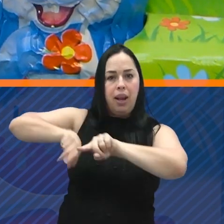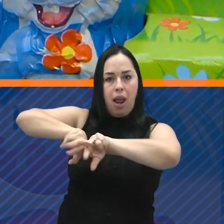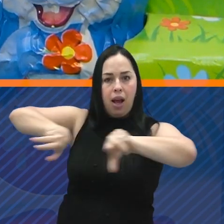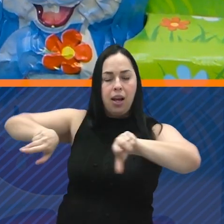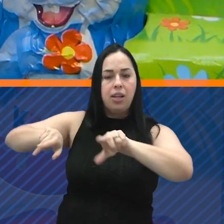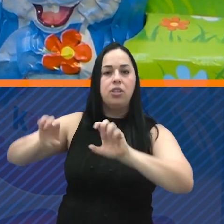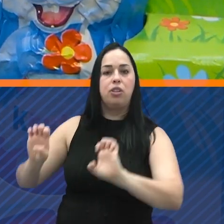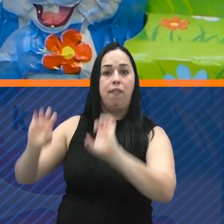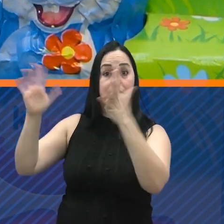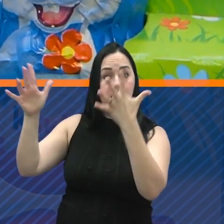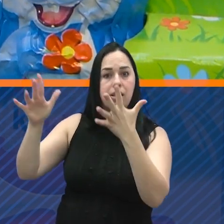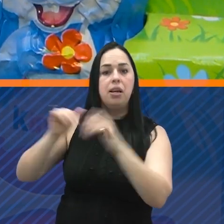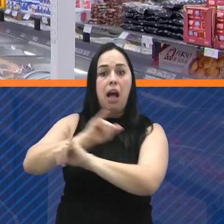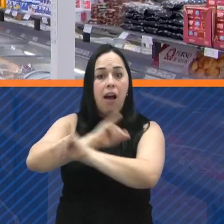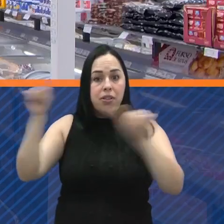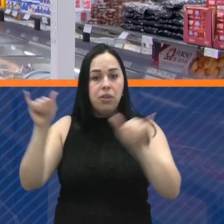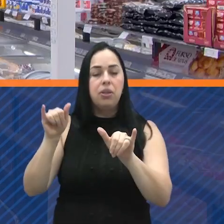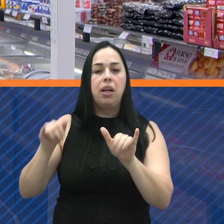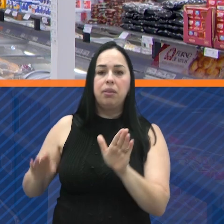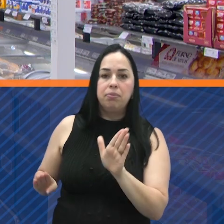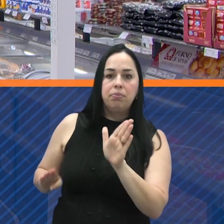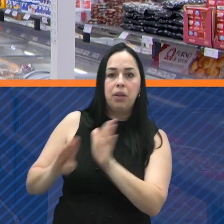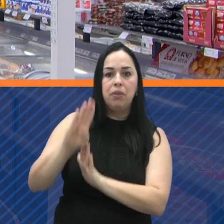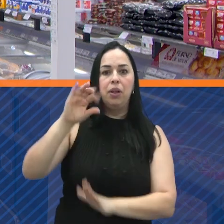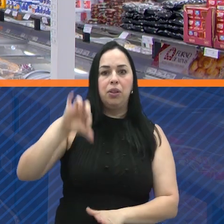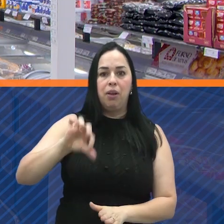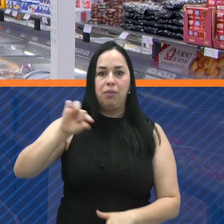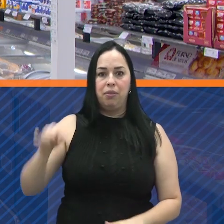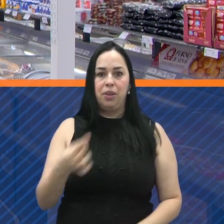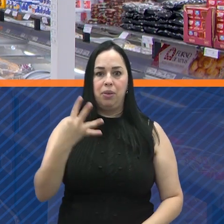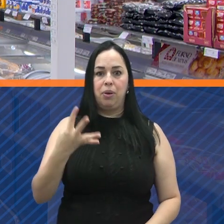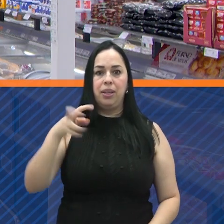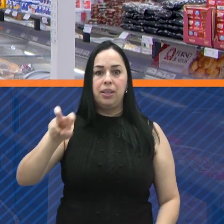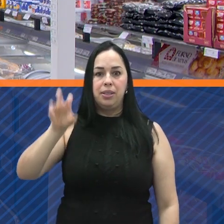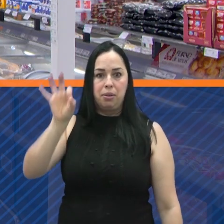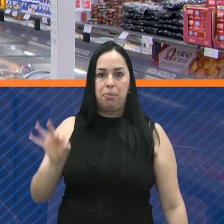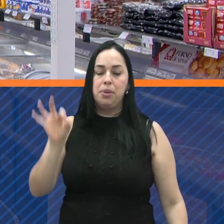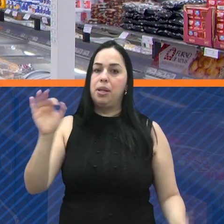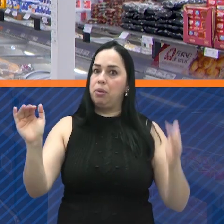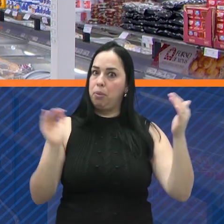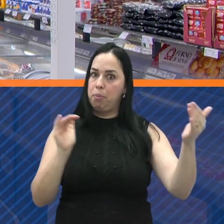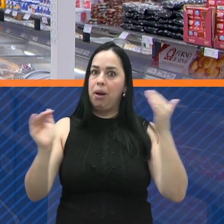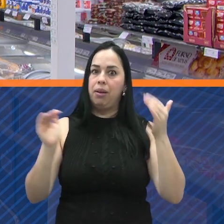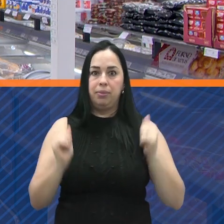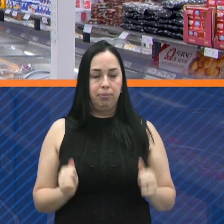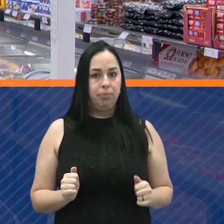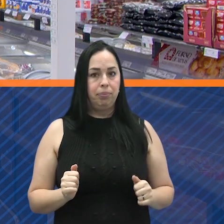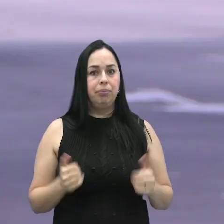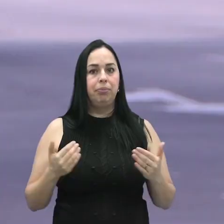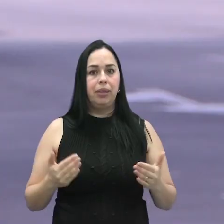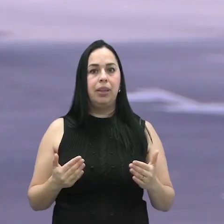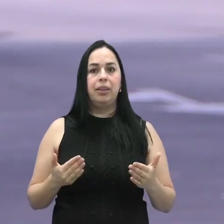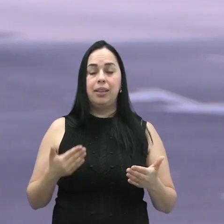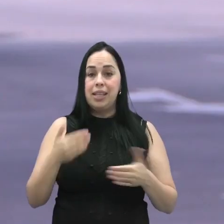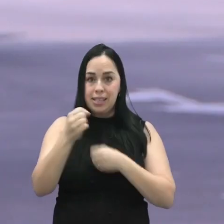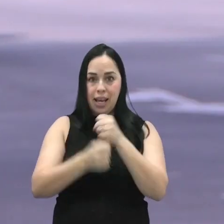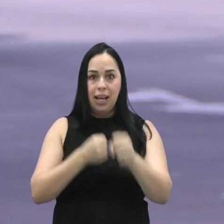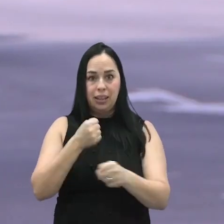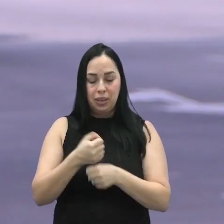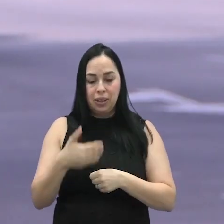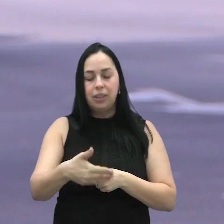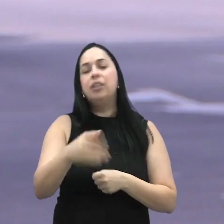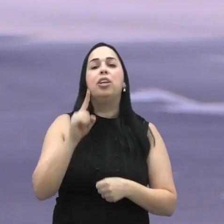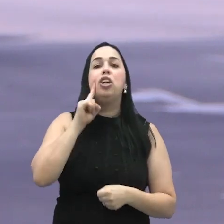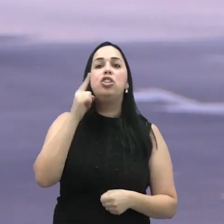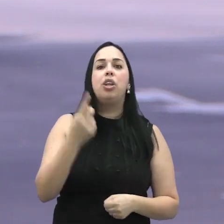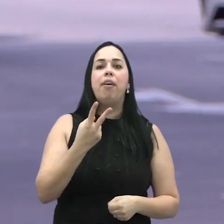e Correlatos, a ASBRAF, é esperado um crescimento de mais de 9% em relação ao ano passado. A Páscoa nesse